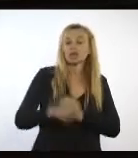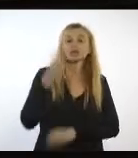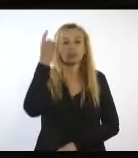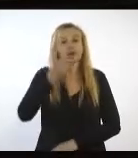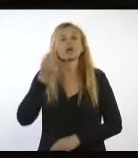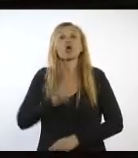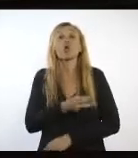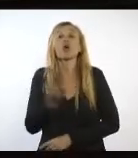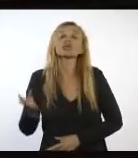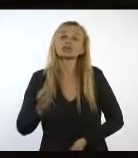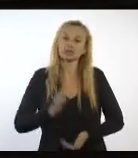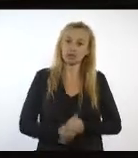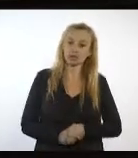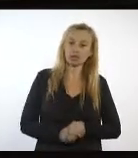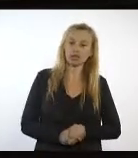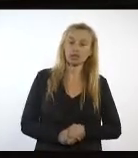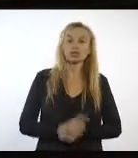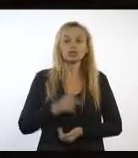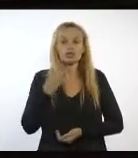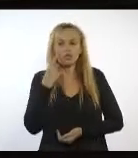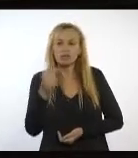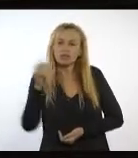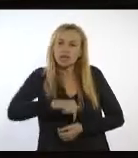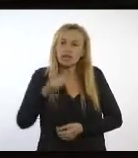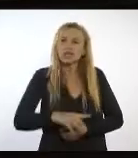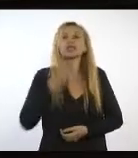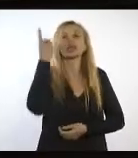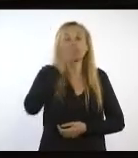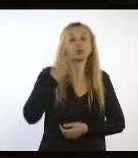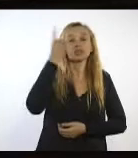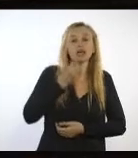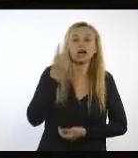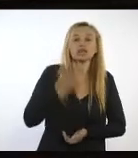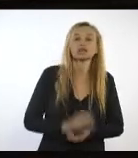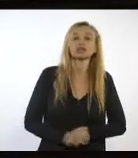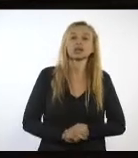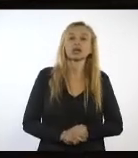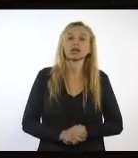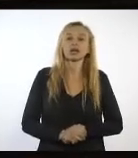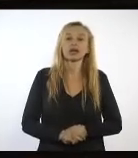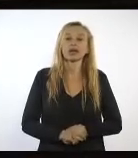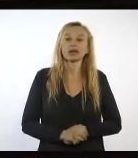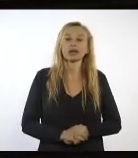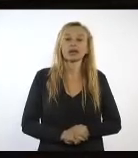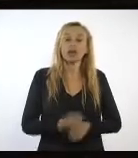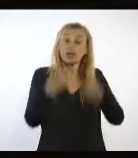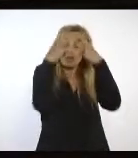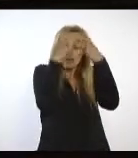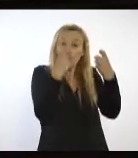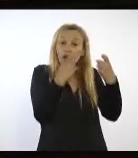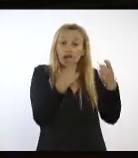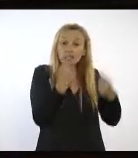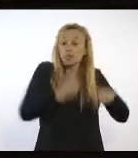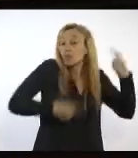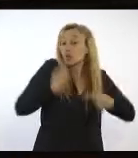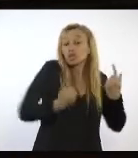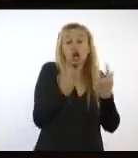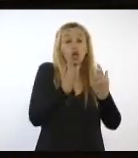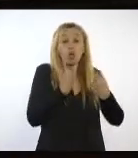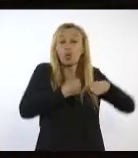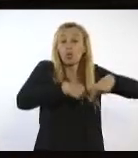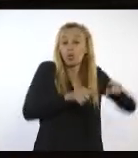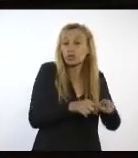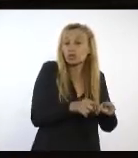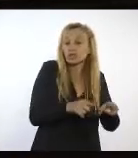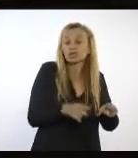Quantas vezes não assistimos aqui deputados fazendo violência política contra as deputadas aqui